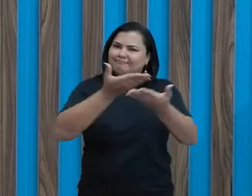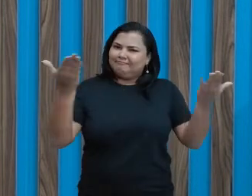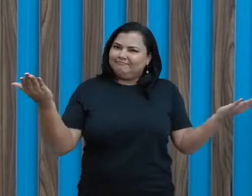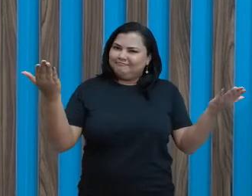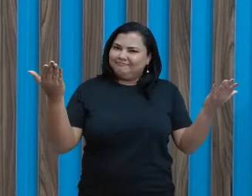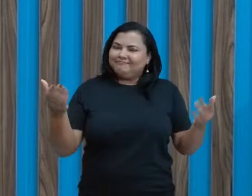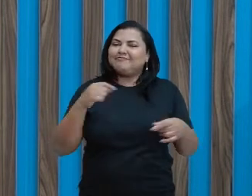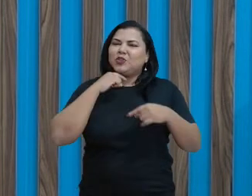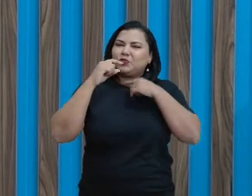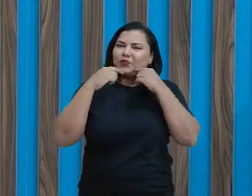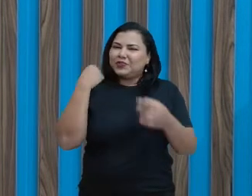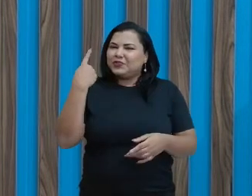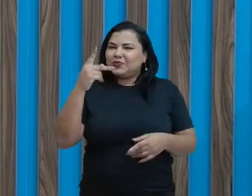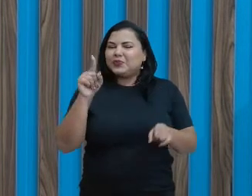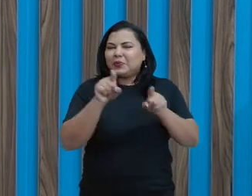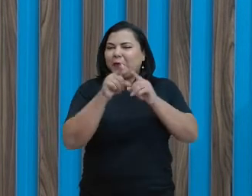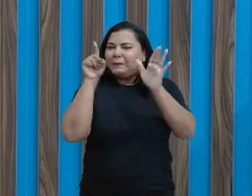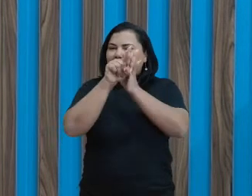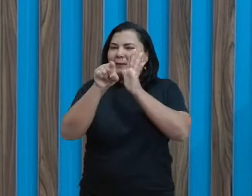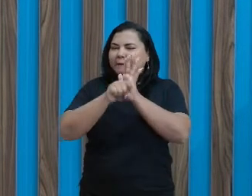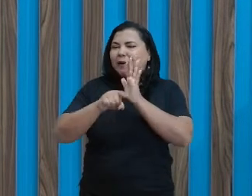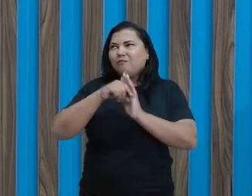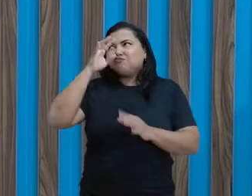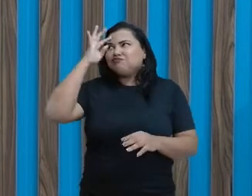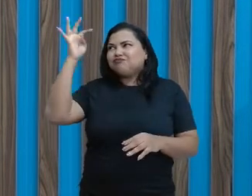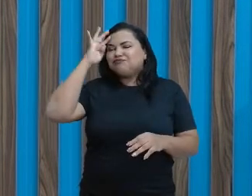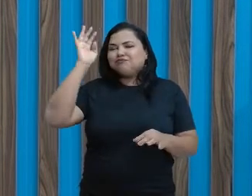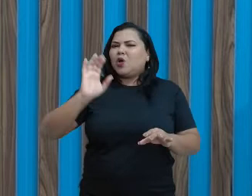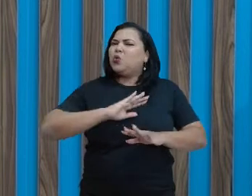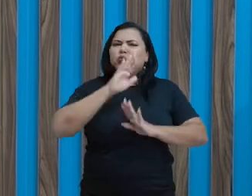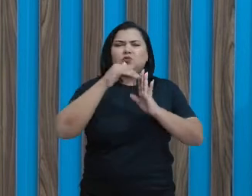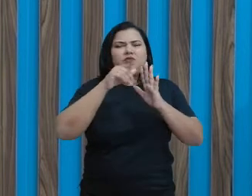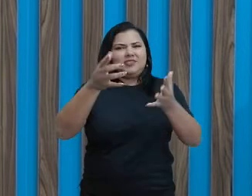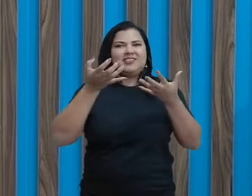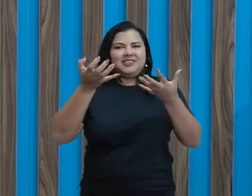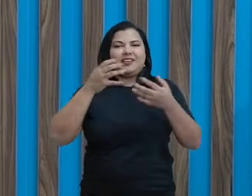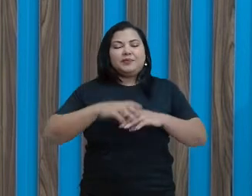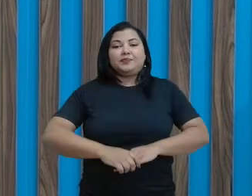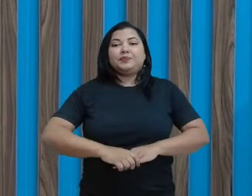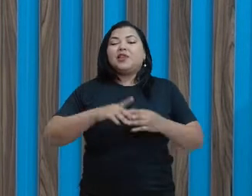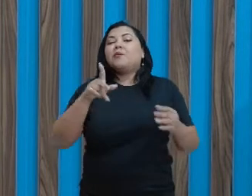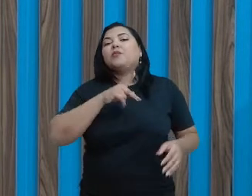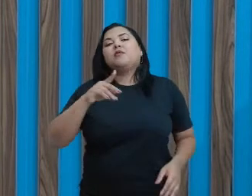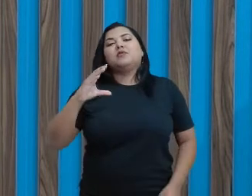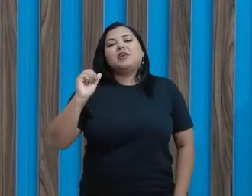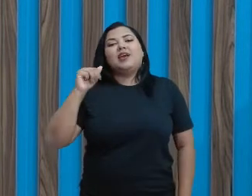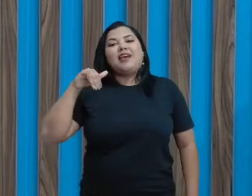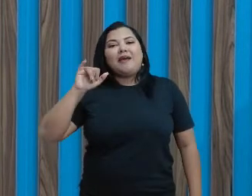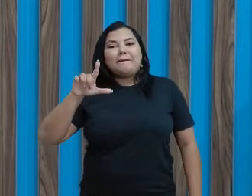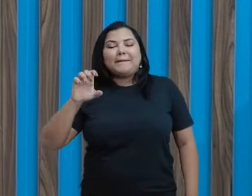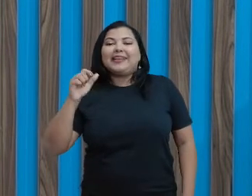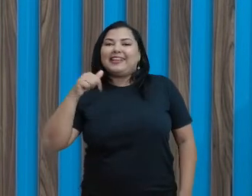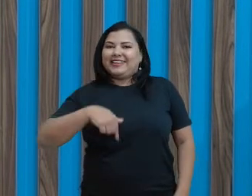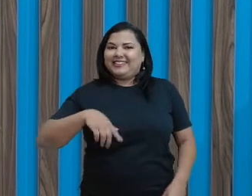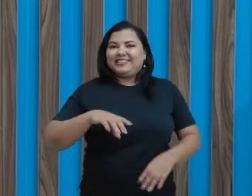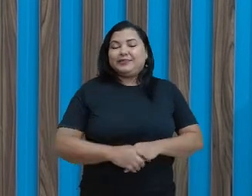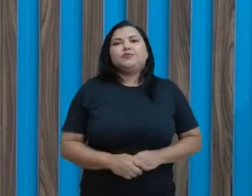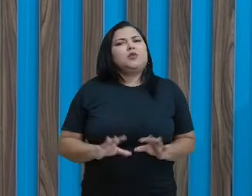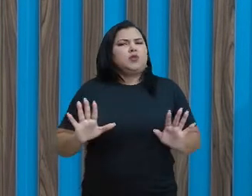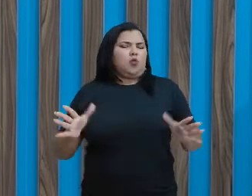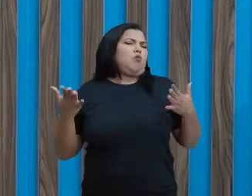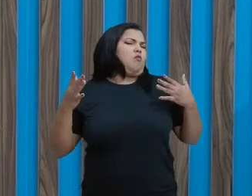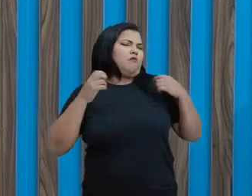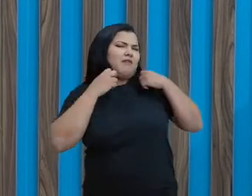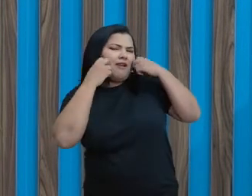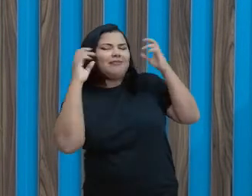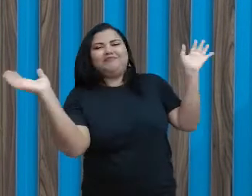vocês, as dúvidas de vocês, os questionamentos filosóficos, tudo que vocês quiserem fazer. E a professora Camille Borba aqui no estúdio. Então não se acanhem, tá certo?